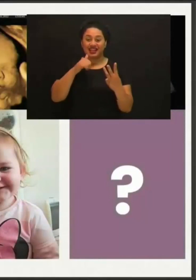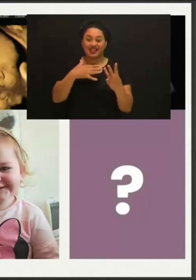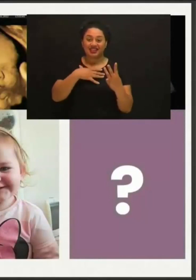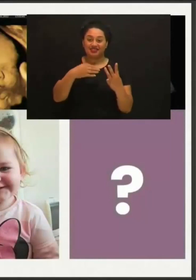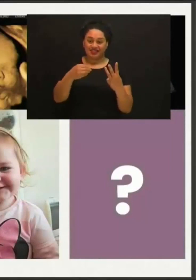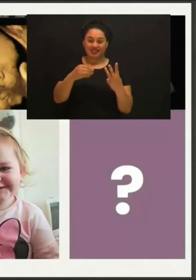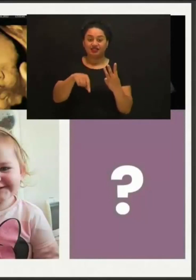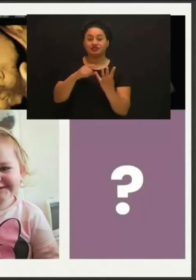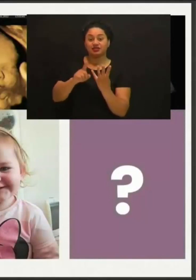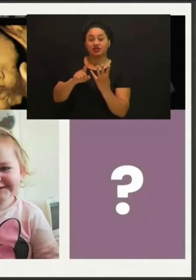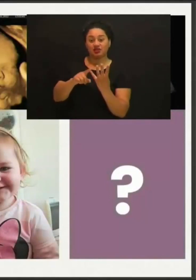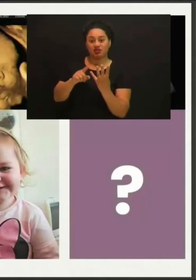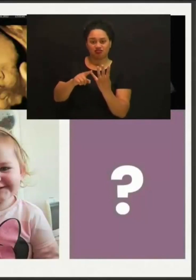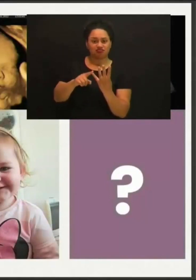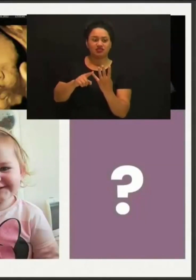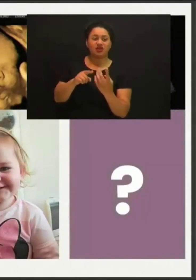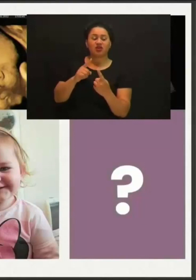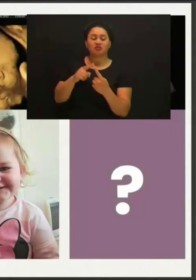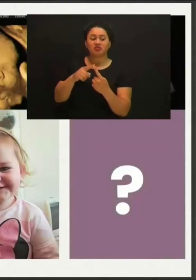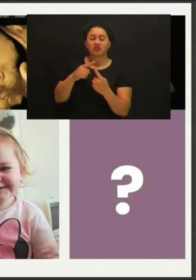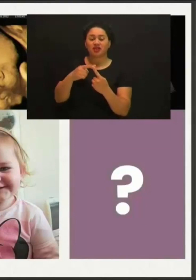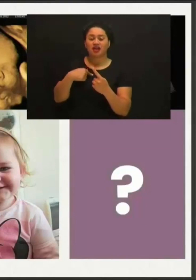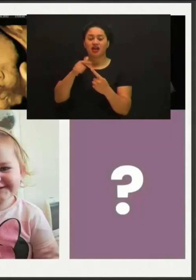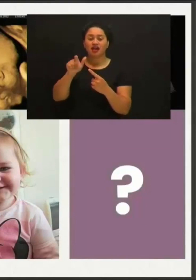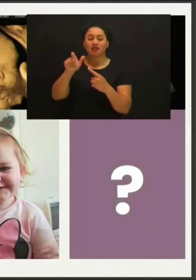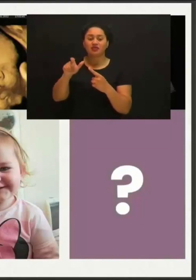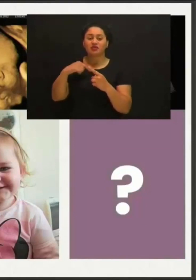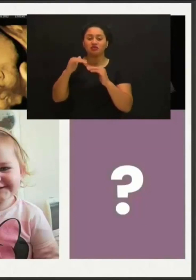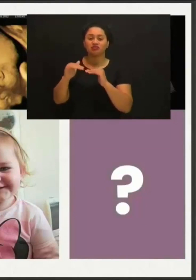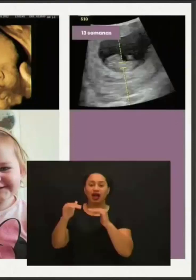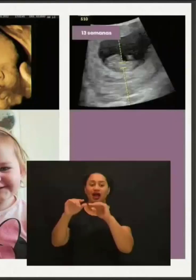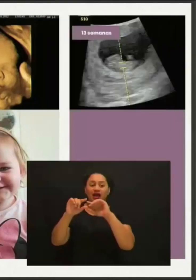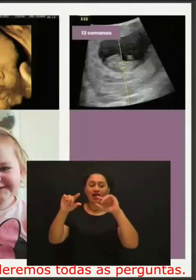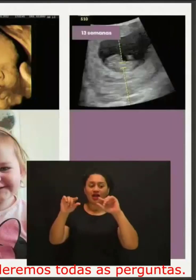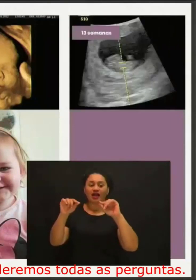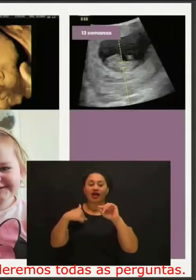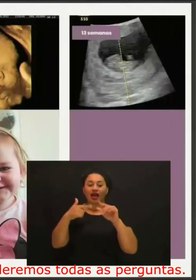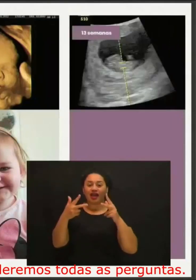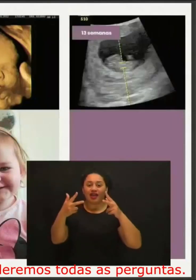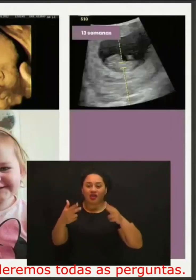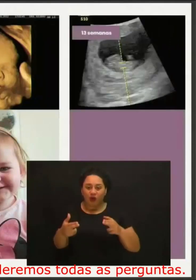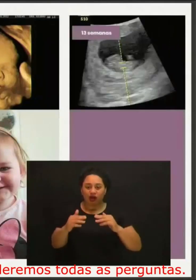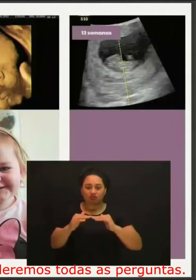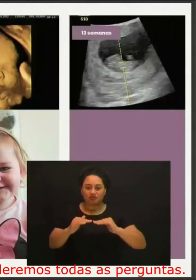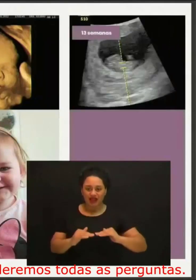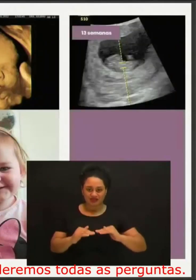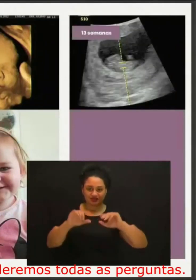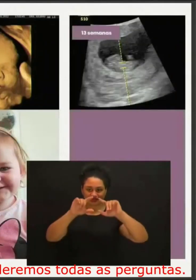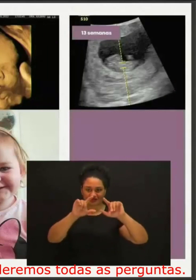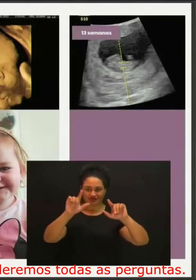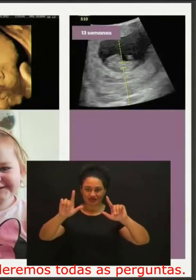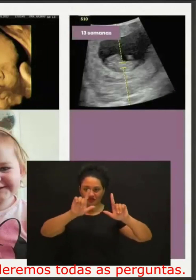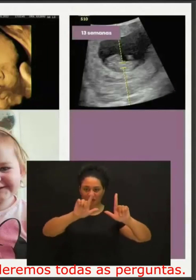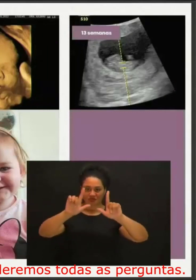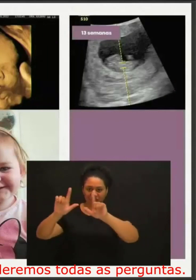quarto. Porque aquela pessoa que está em cima é a mesma que está embaixo. As mesmas.